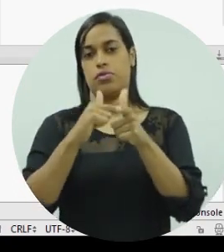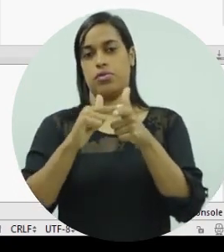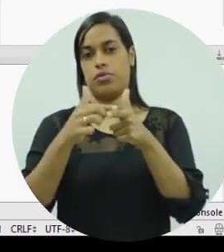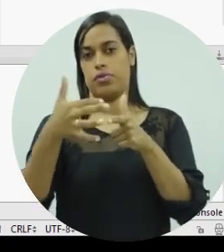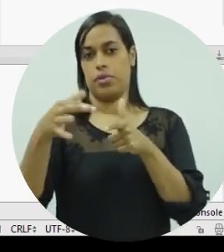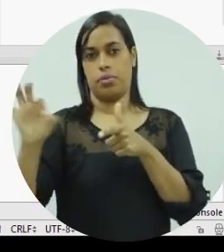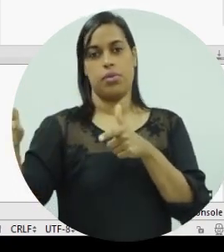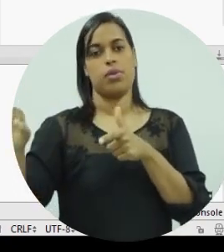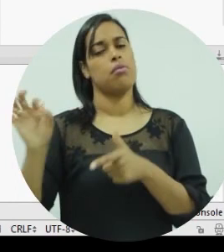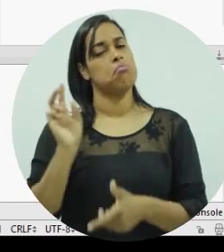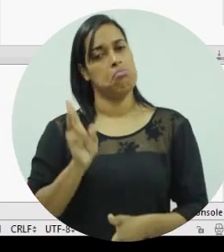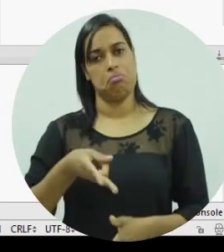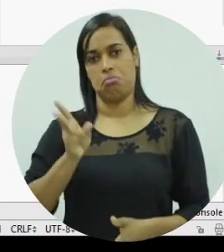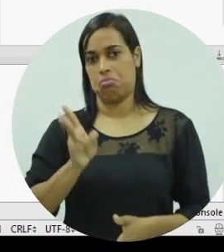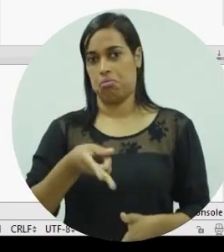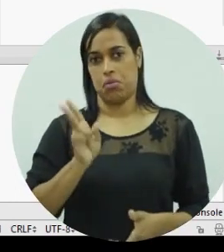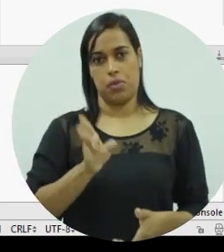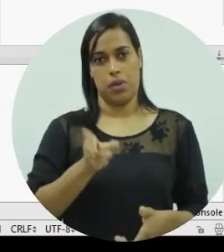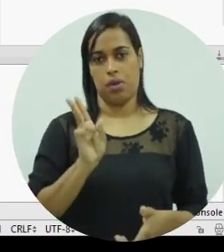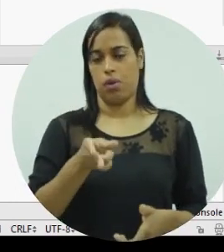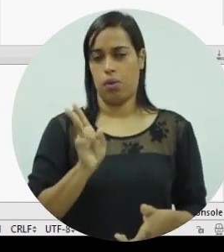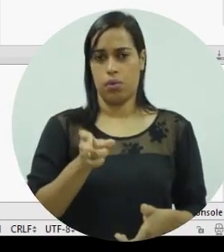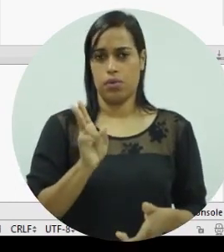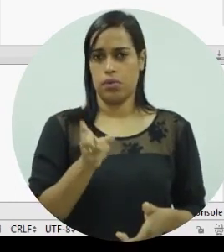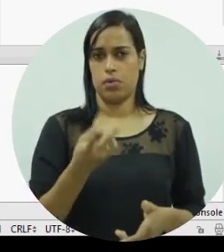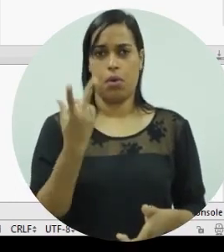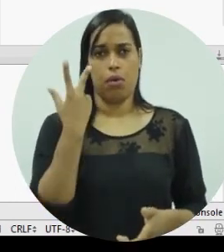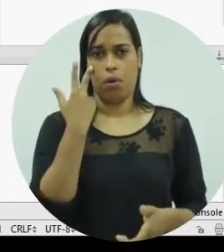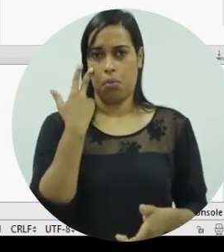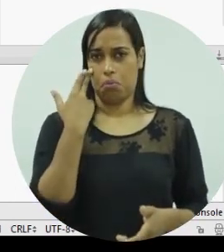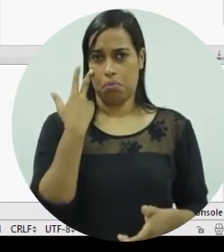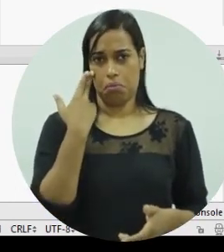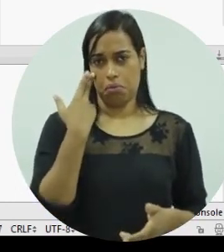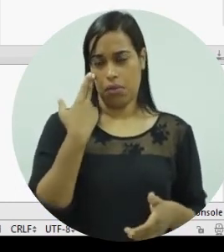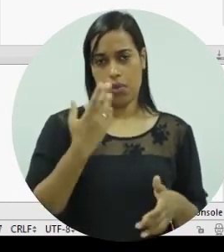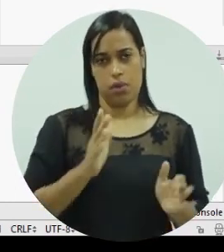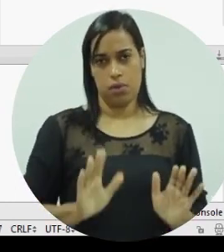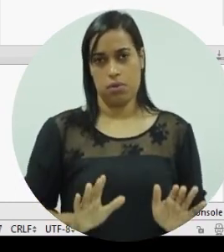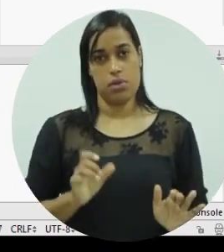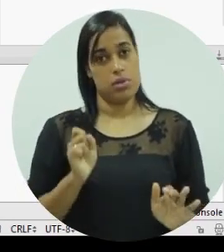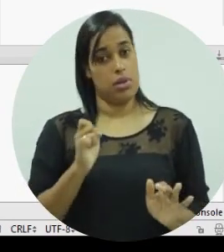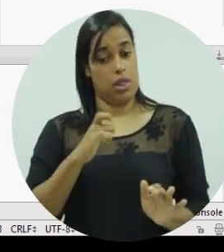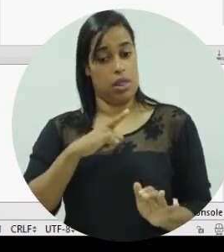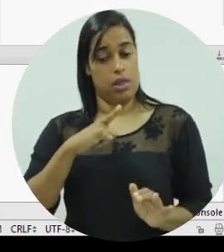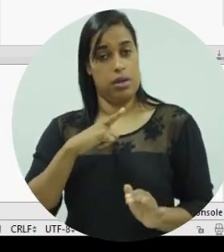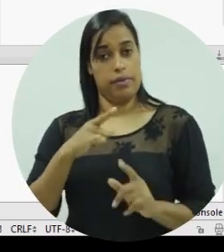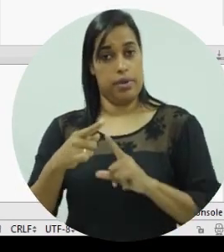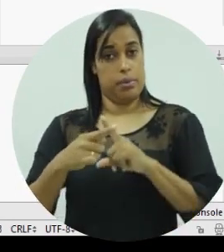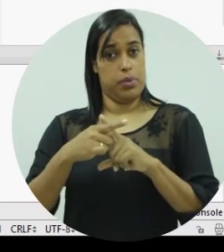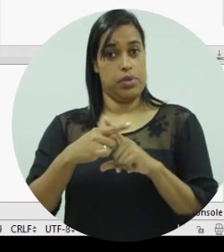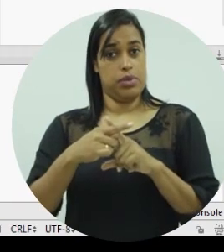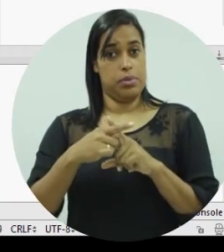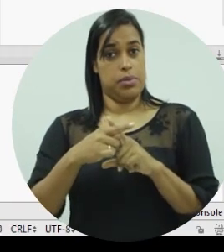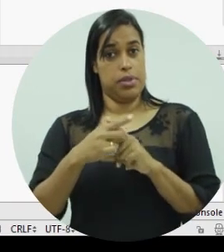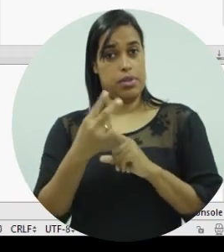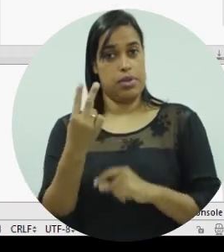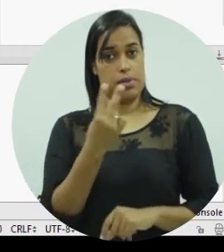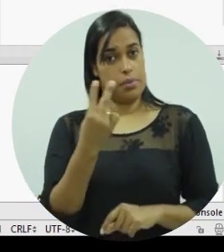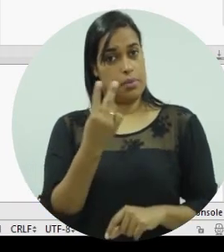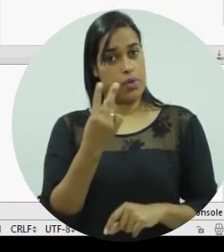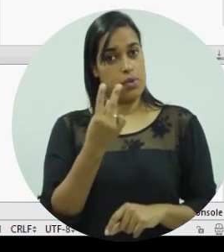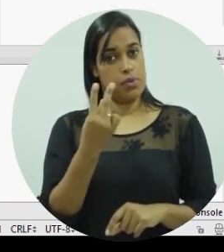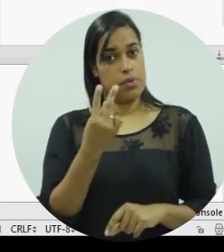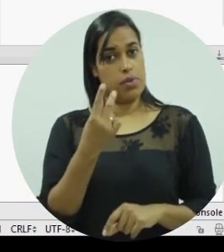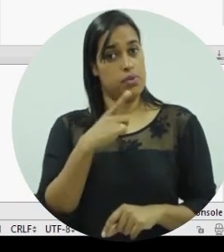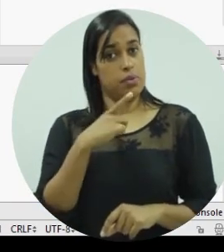20 dividido por 10. E aí ele segue a ordem de precedência normal. Se a gente tiver aqui multiplicado